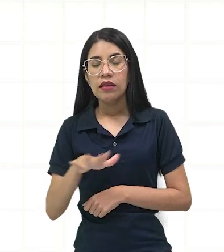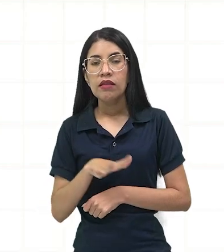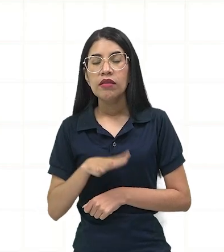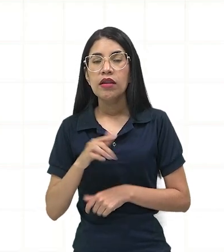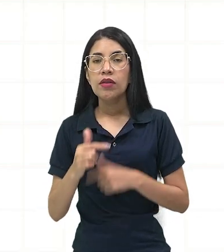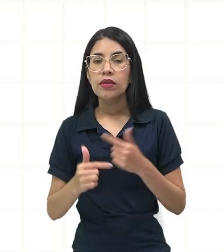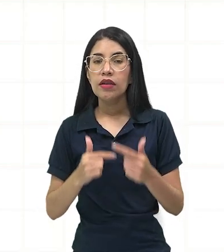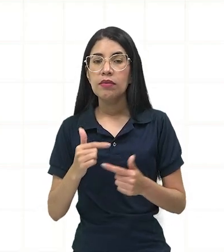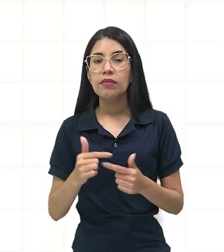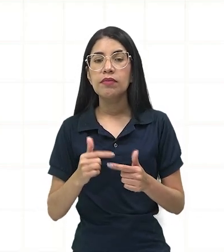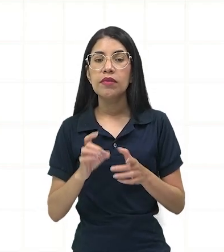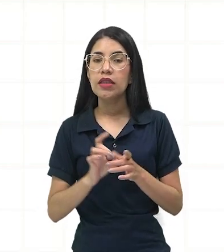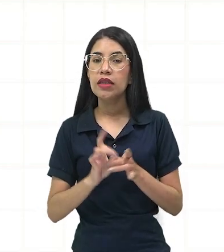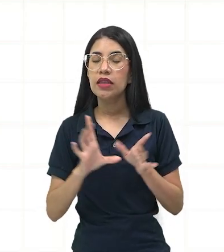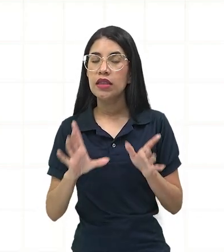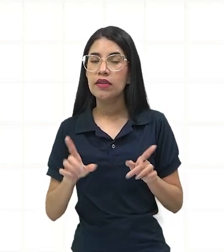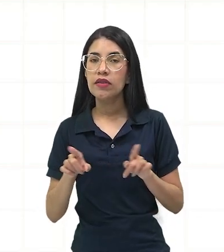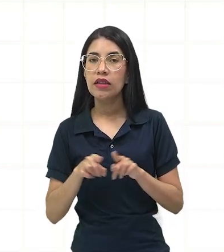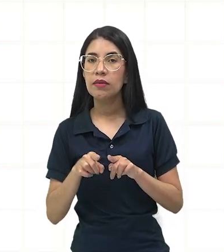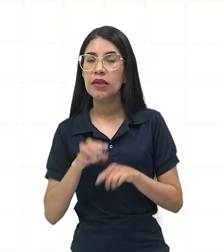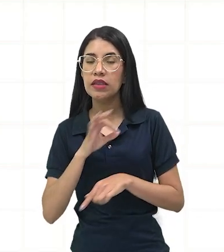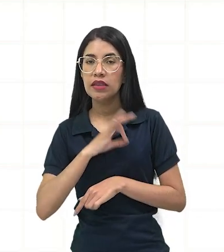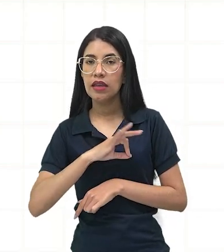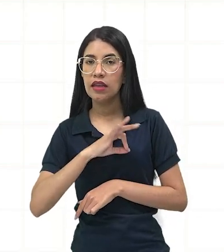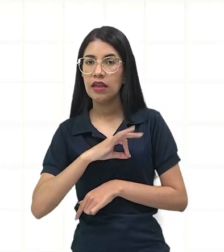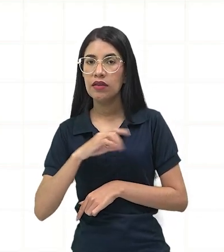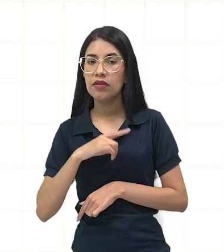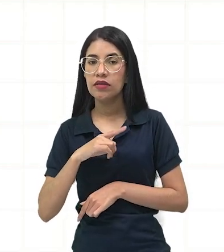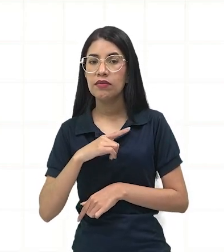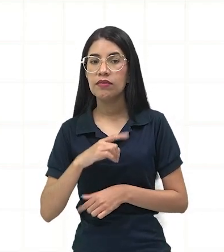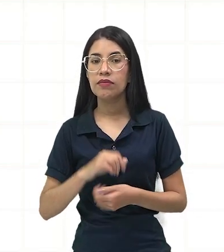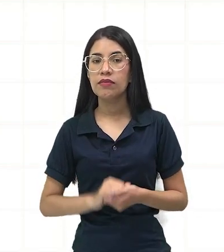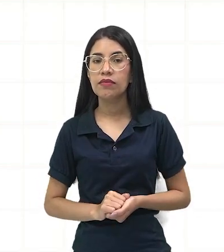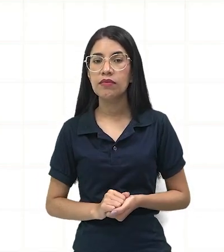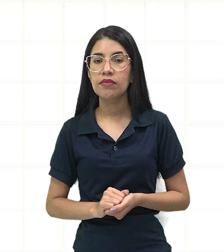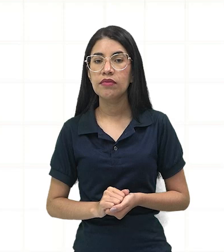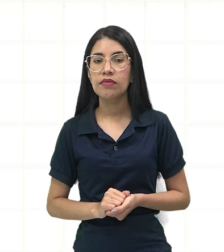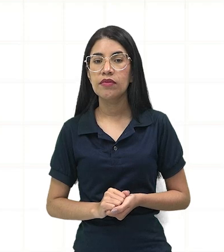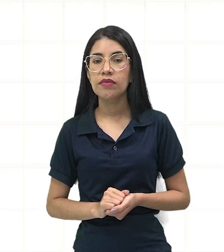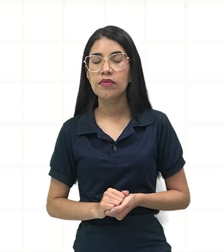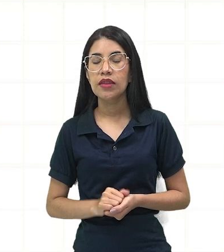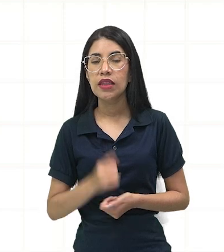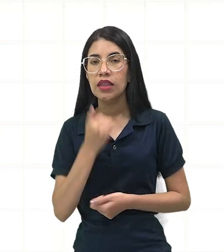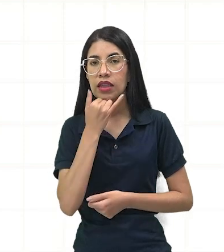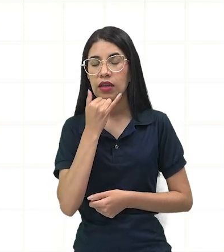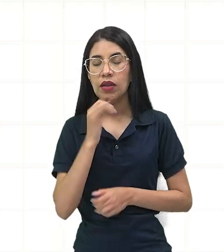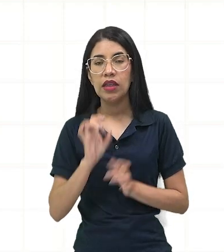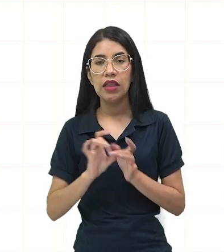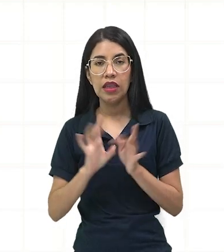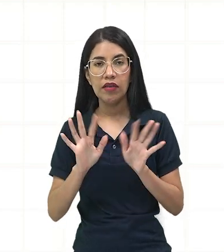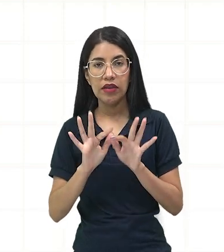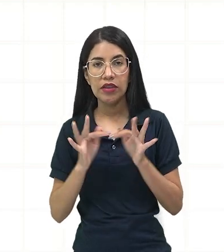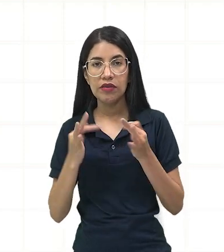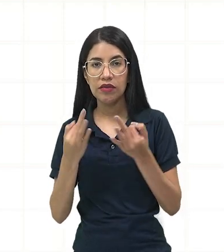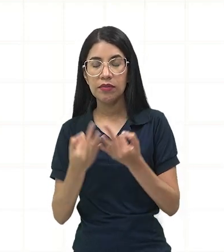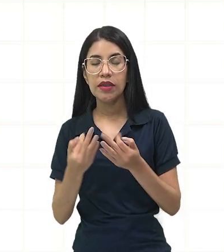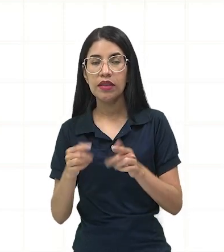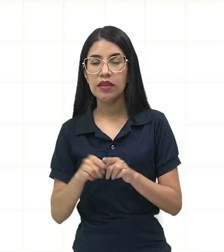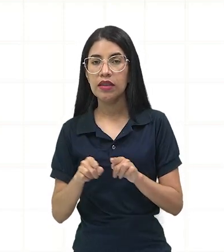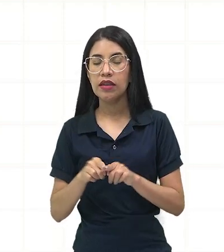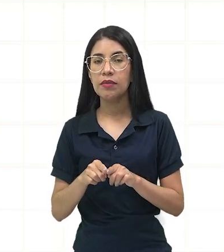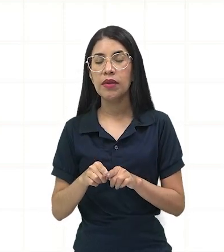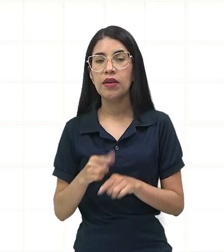trabalho livre e assalariado, livre e familiar, perdão. Outras atividades de destaque